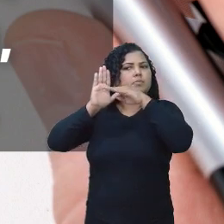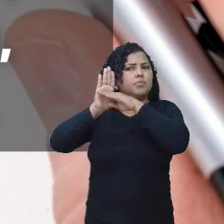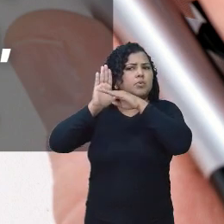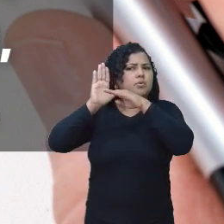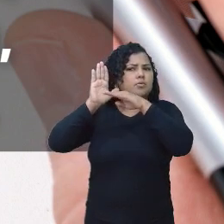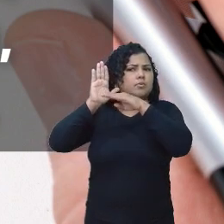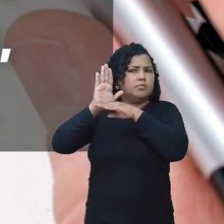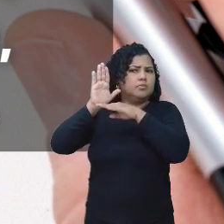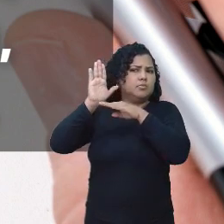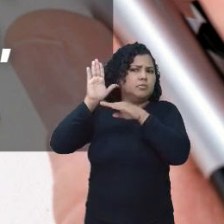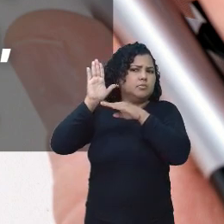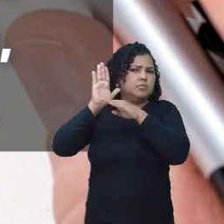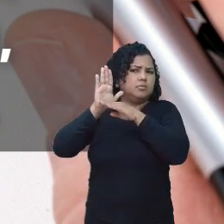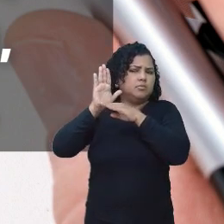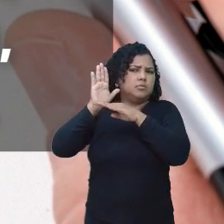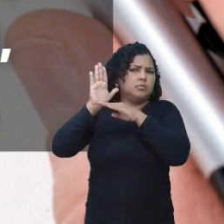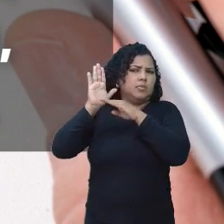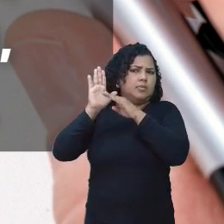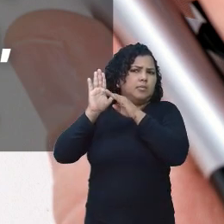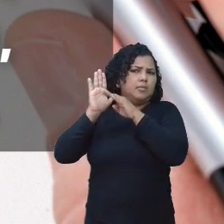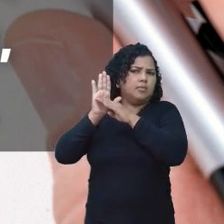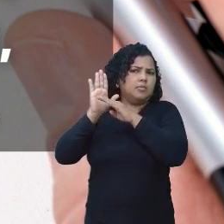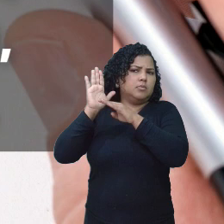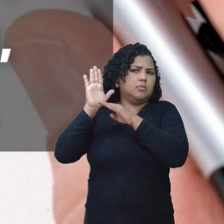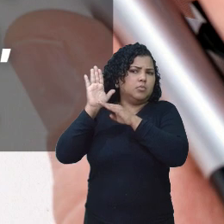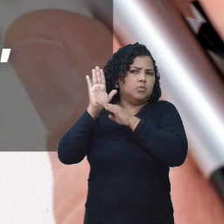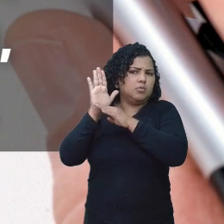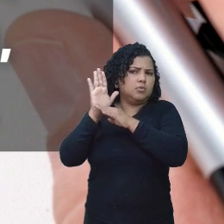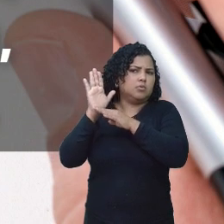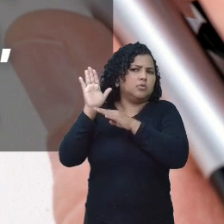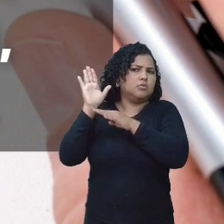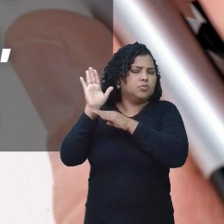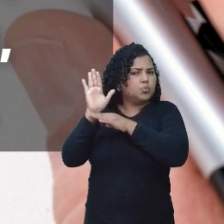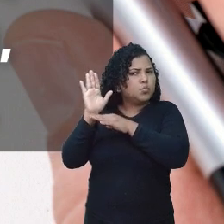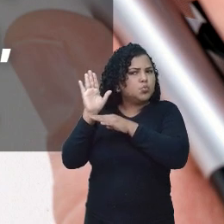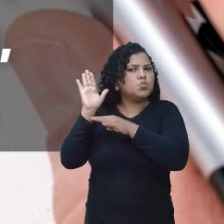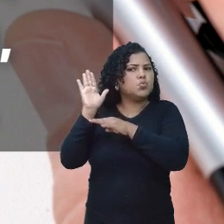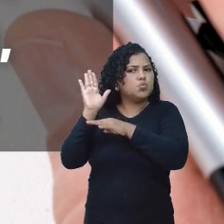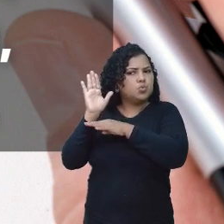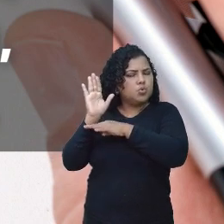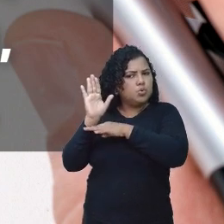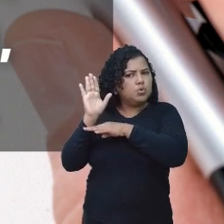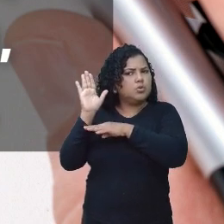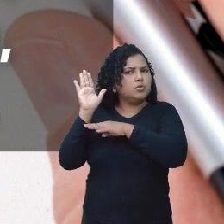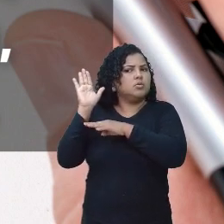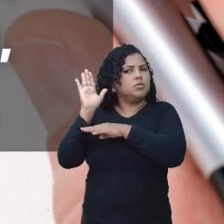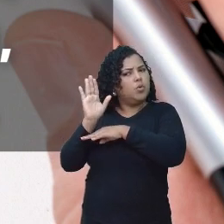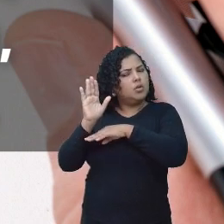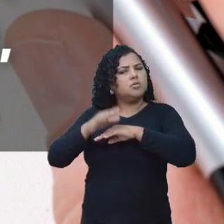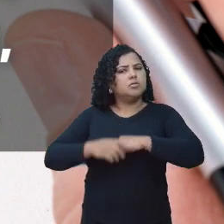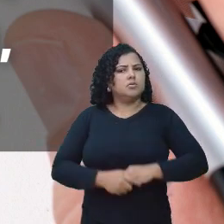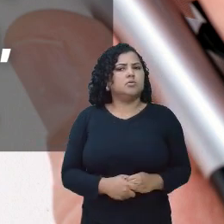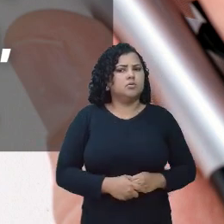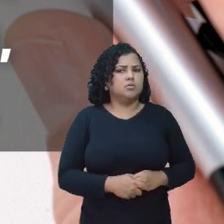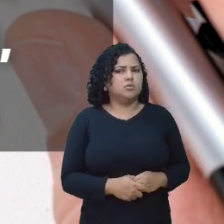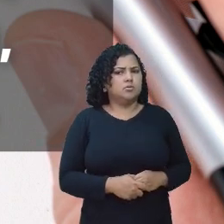Potatoes. Bananas, aliás. Rice. Butter. Sugars. Salad.